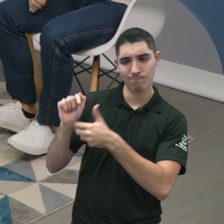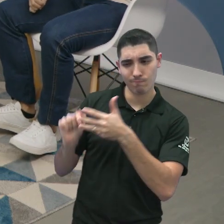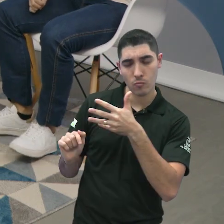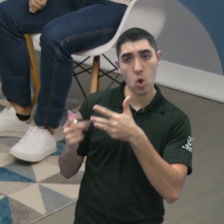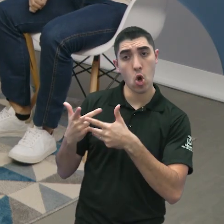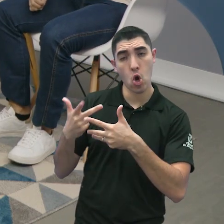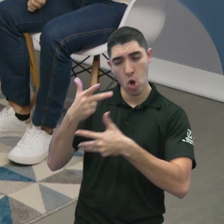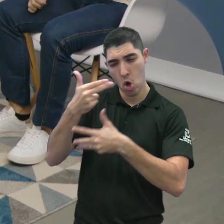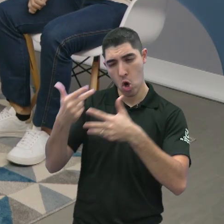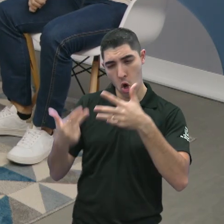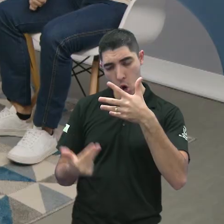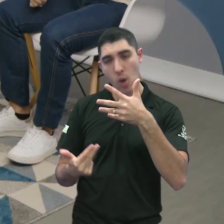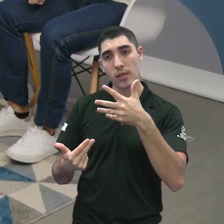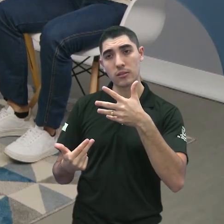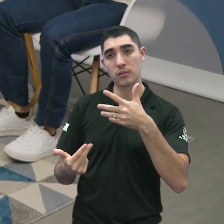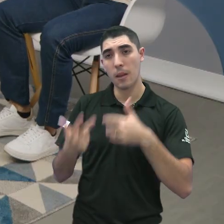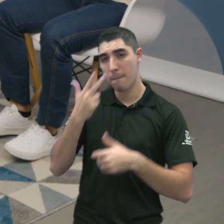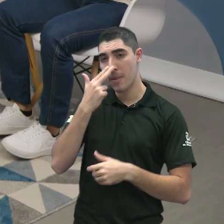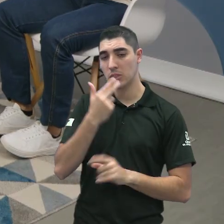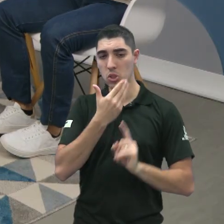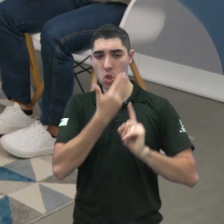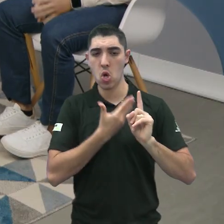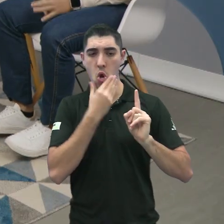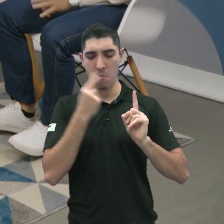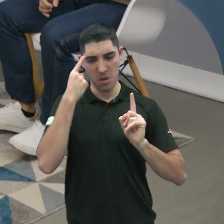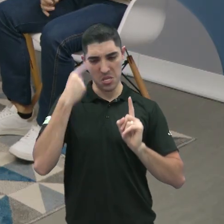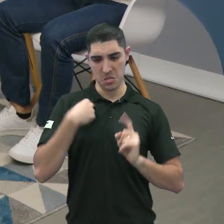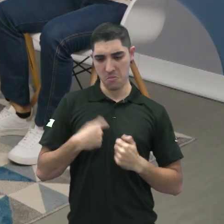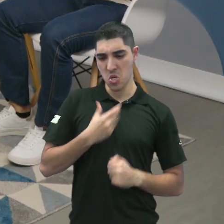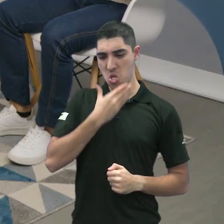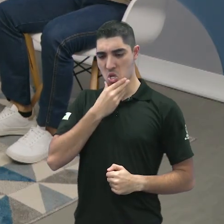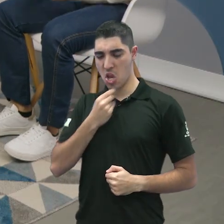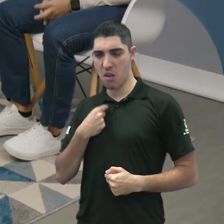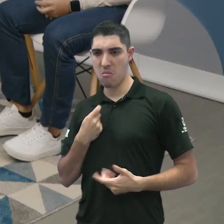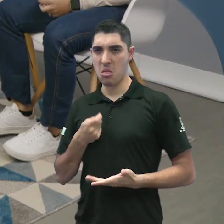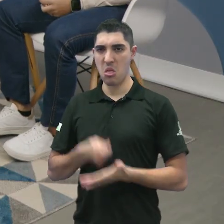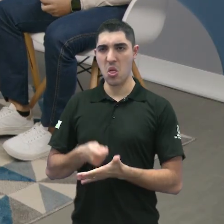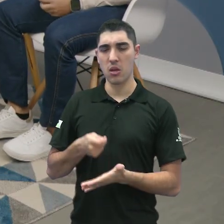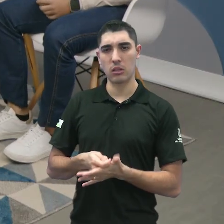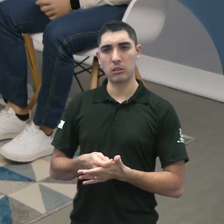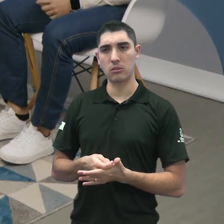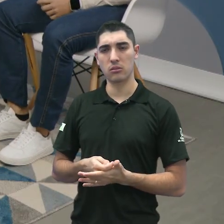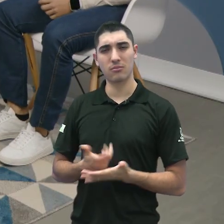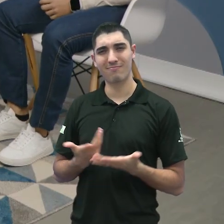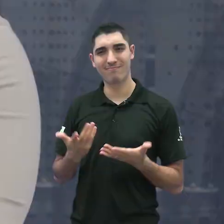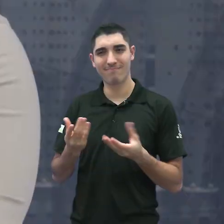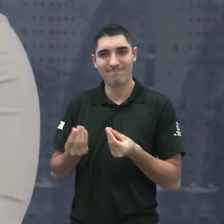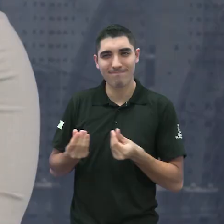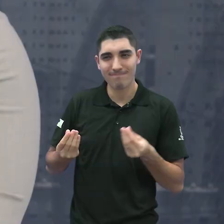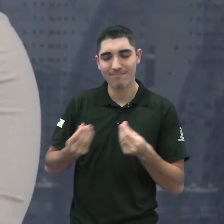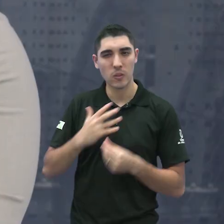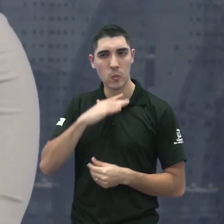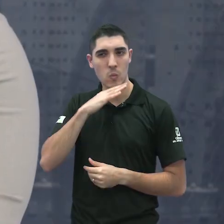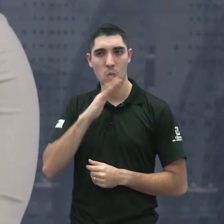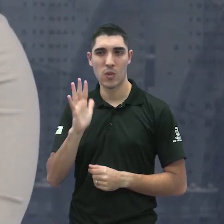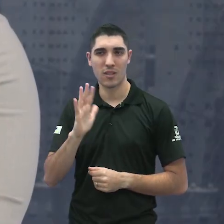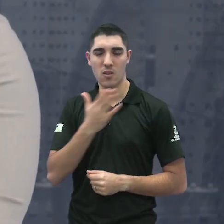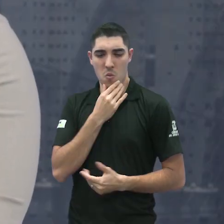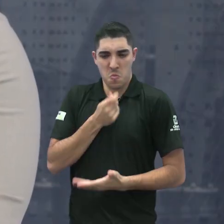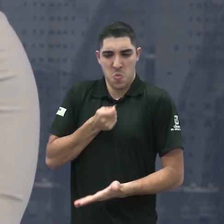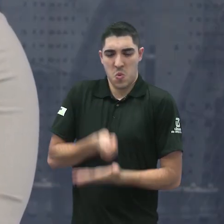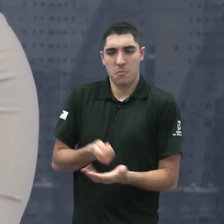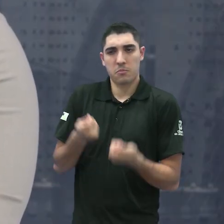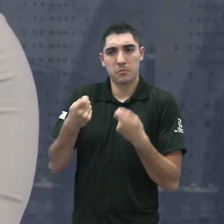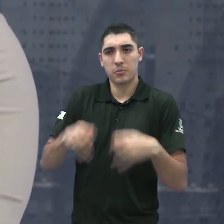homem a entrar nesse estereótipo de masculinidade tóxica, né, que é o que nós estamos conversando. Entender que